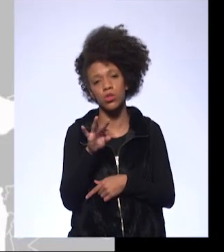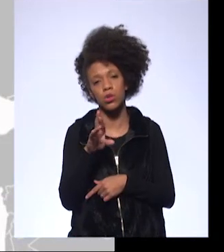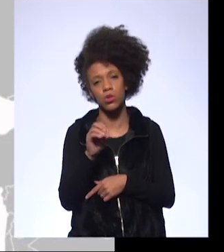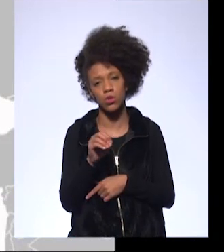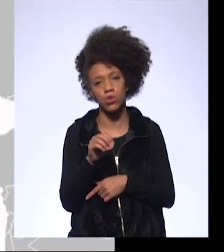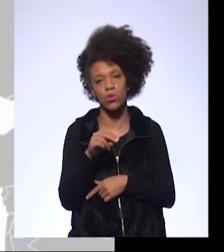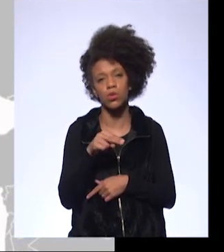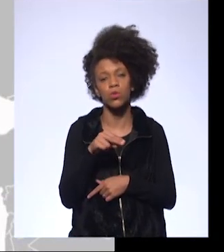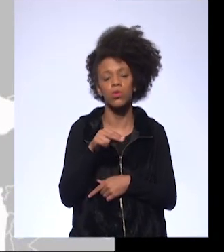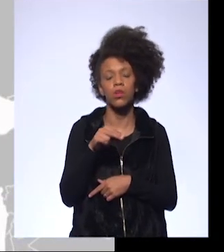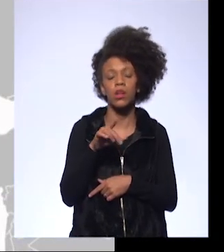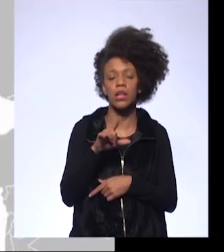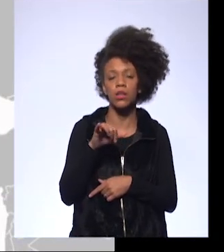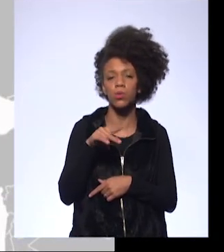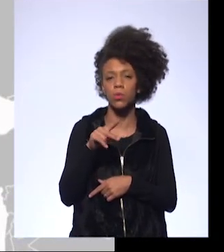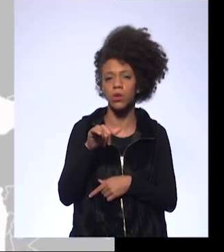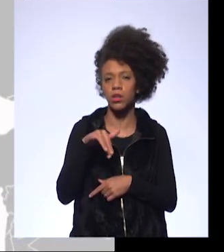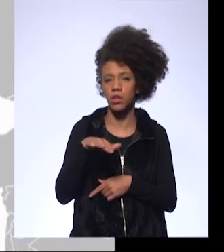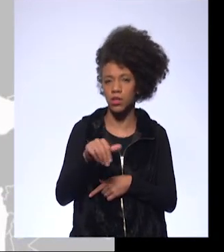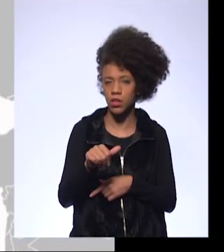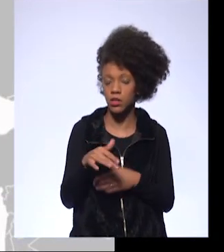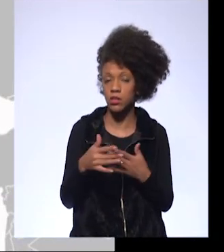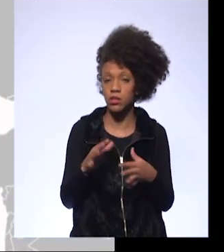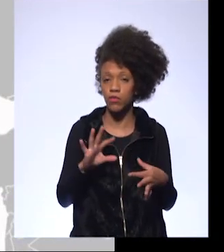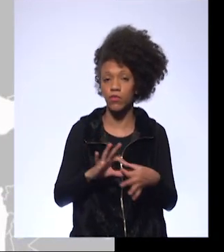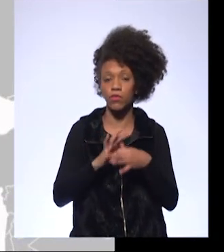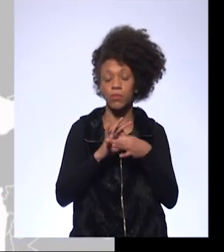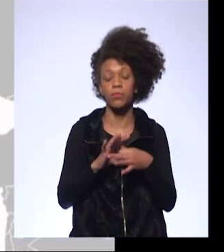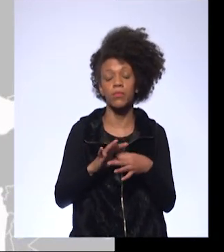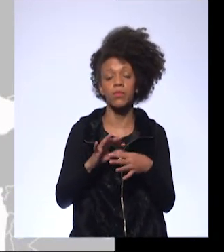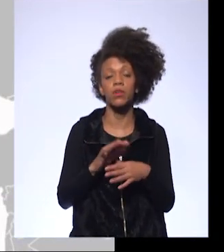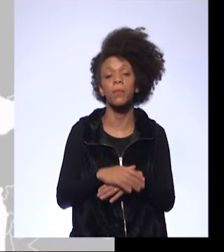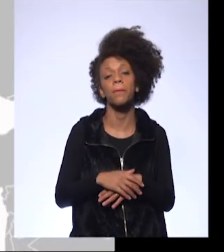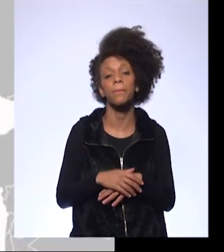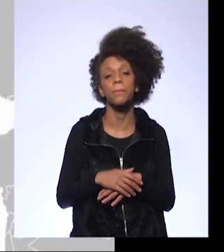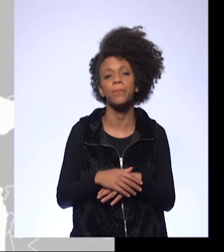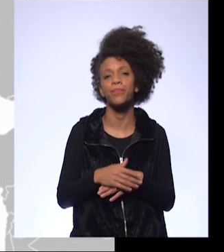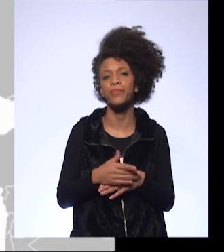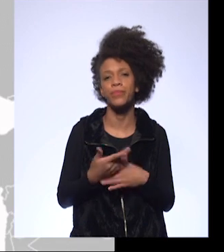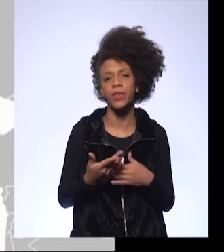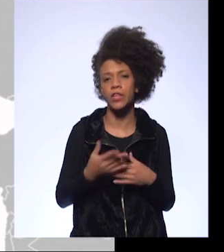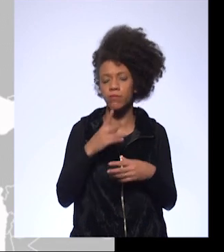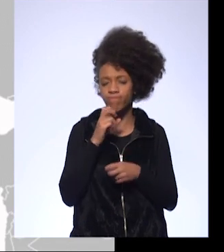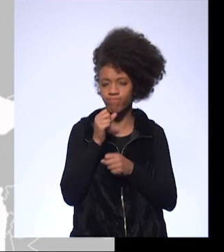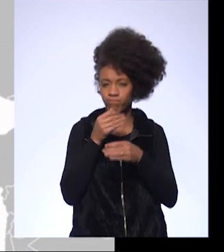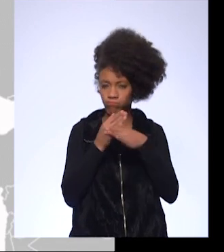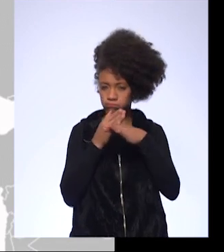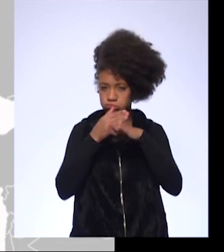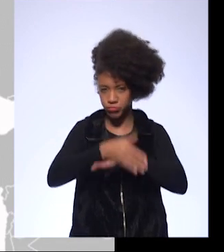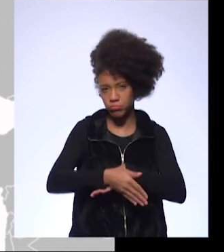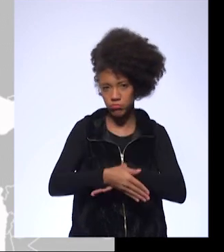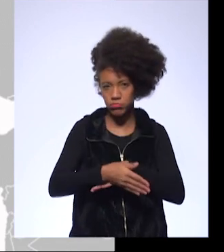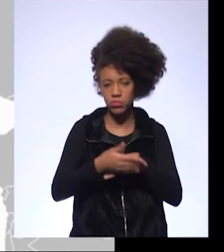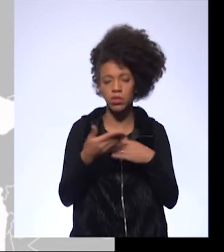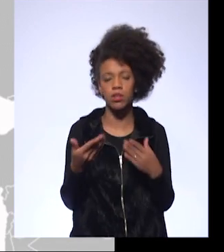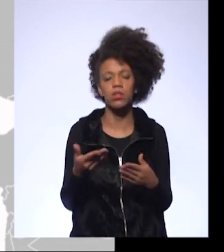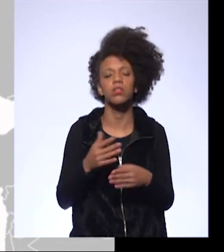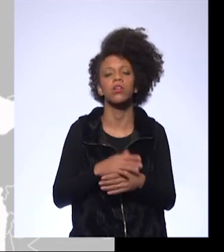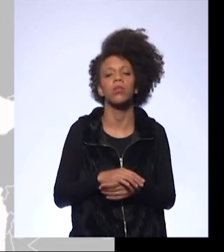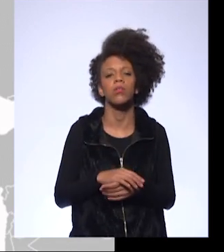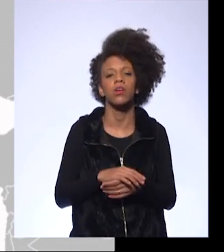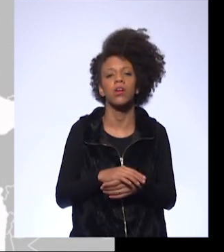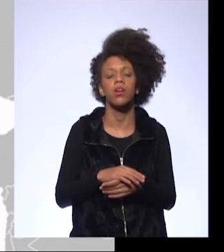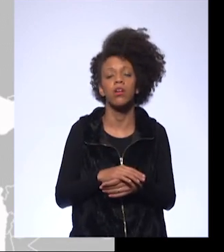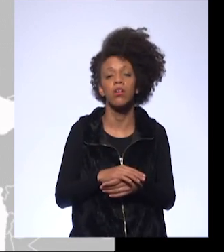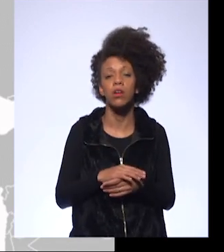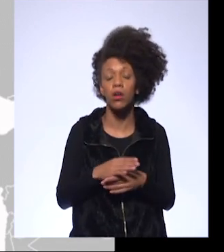15 que formaram aí a União Soviética, que entraram praticamente à força, né? Então, eles, logo que tiveram